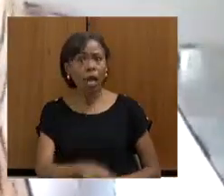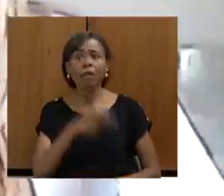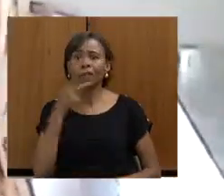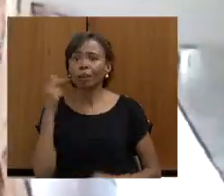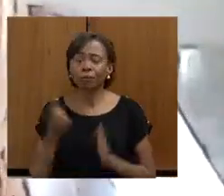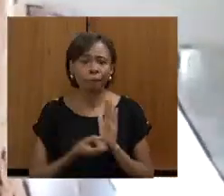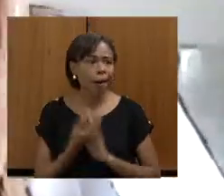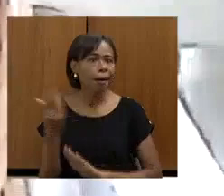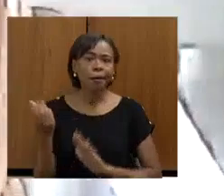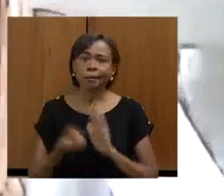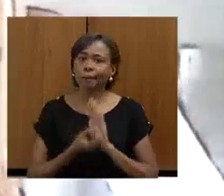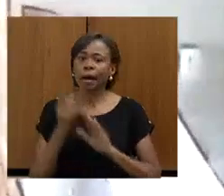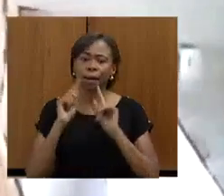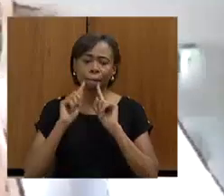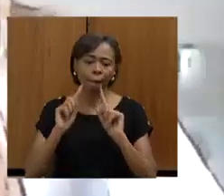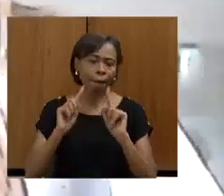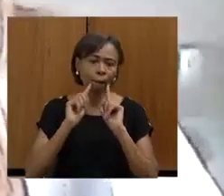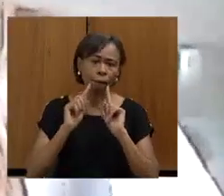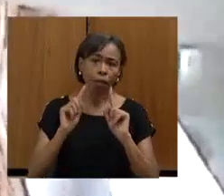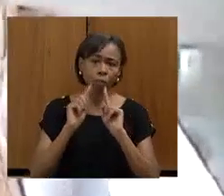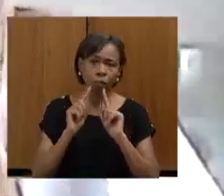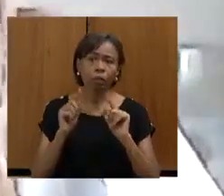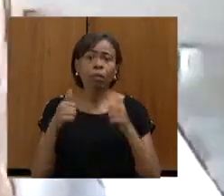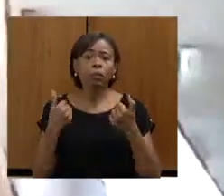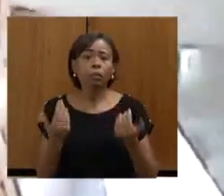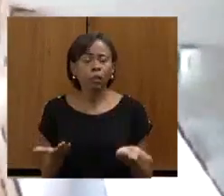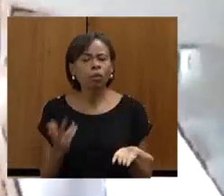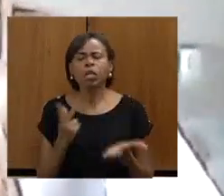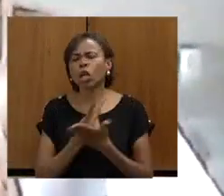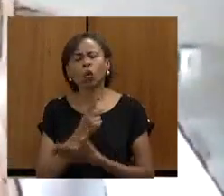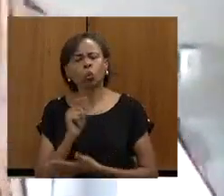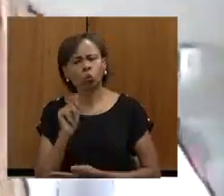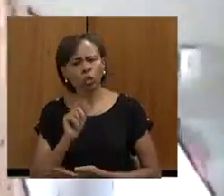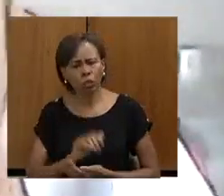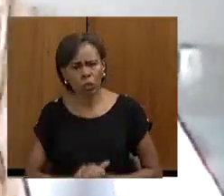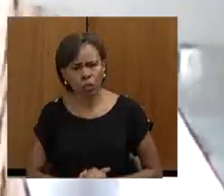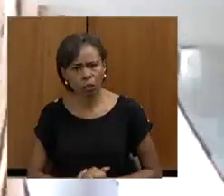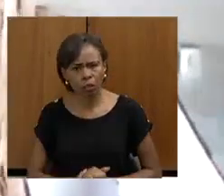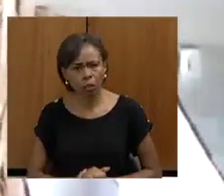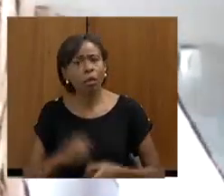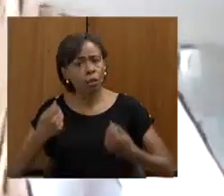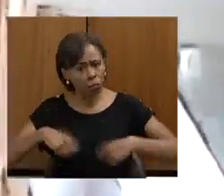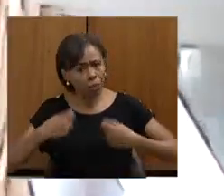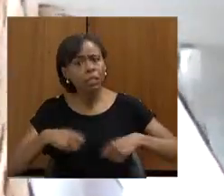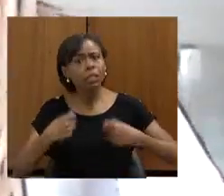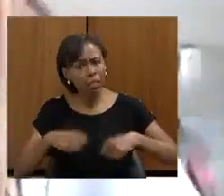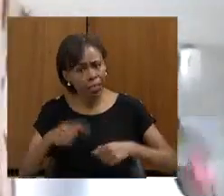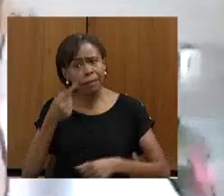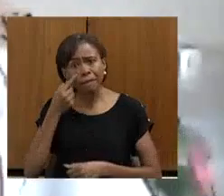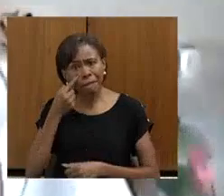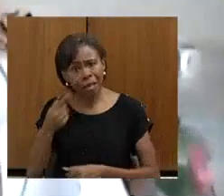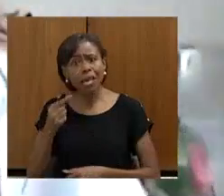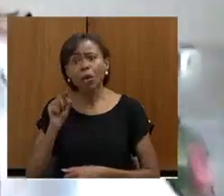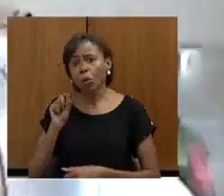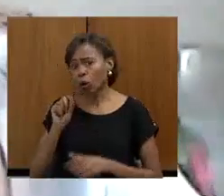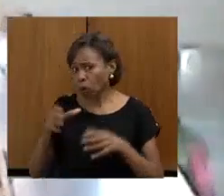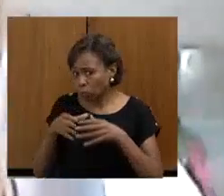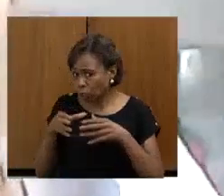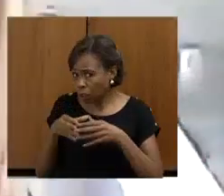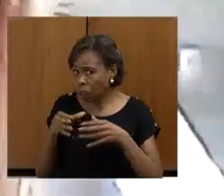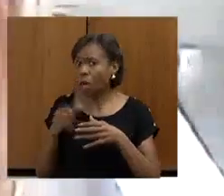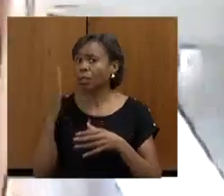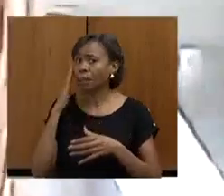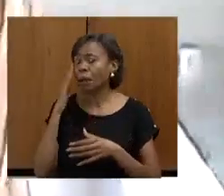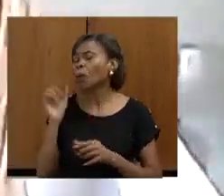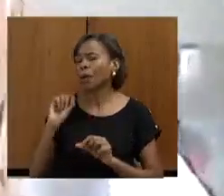várias vezes as reclamações. Então, o que houve? Certo? Então, precisa ser levantado por essa comissão. Por que que